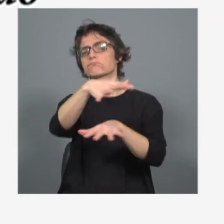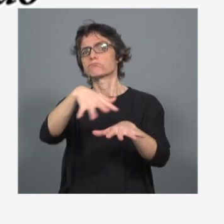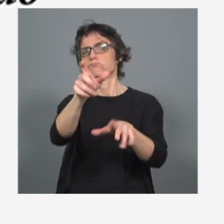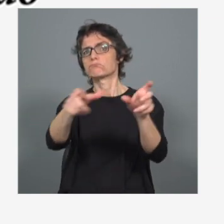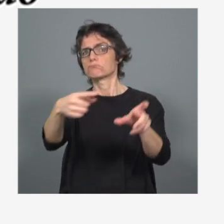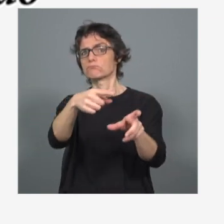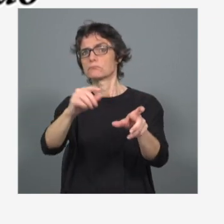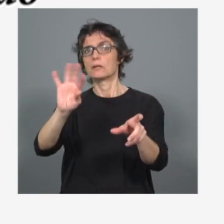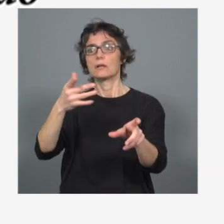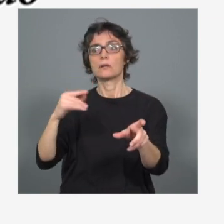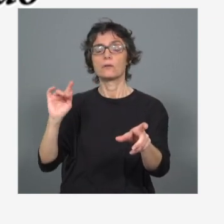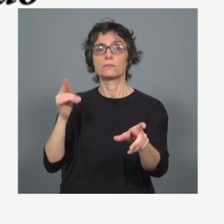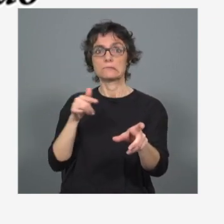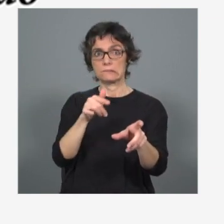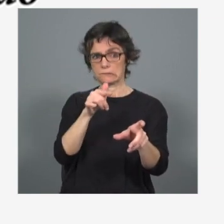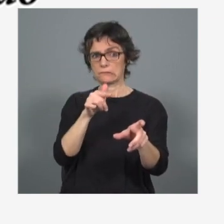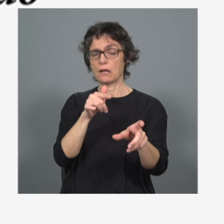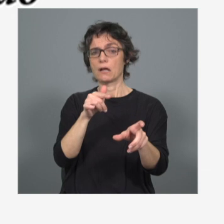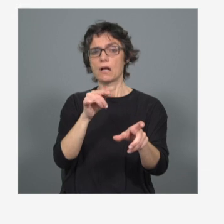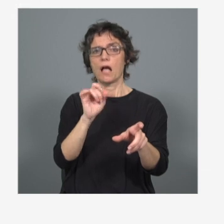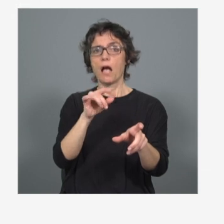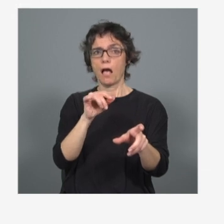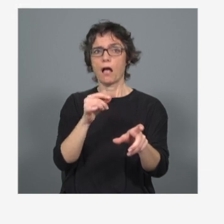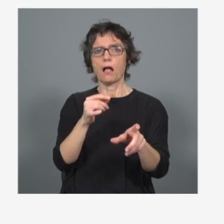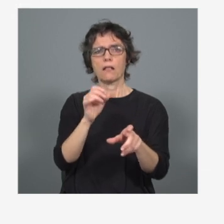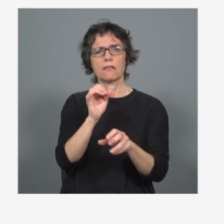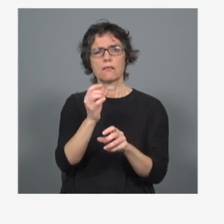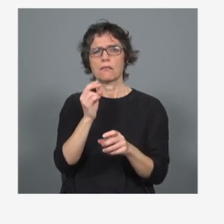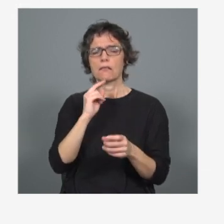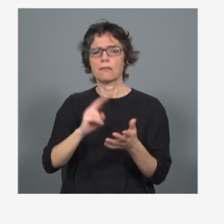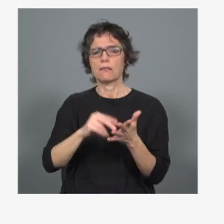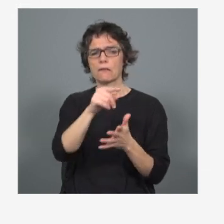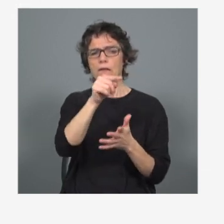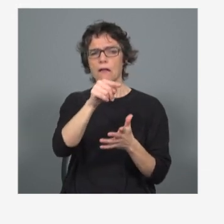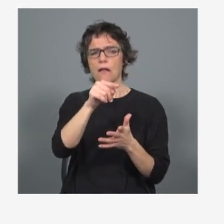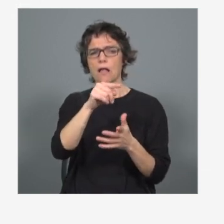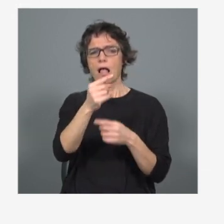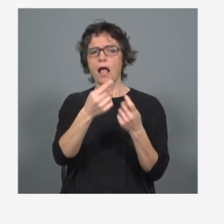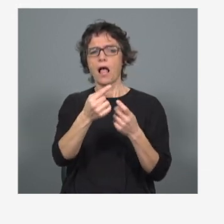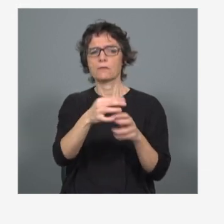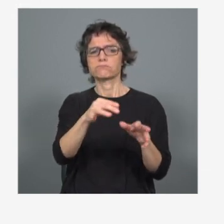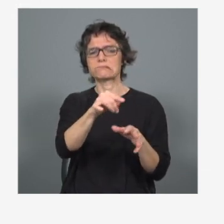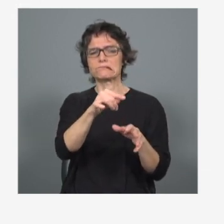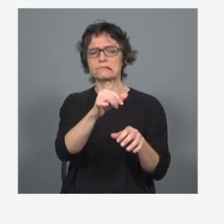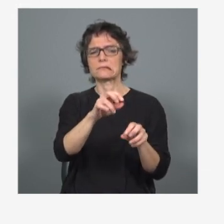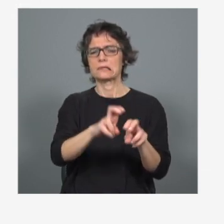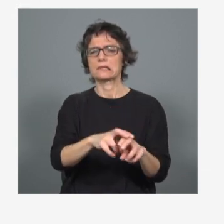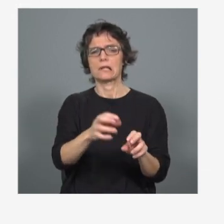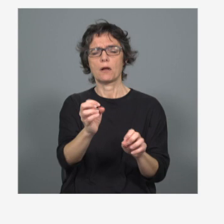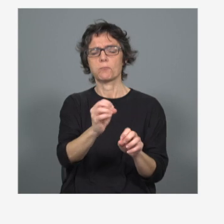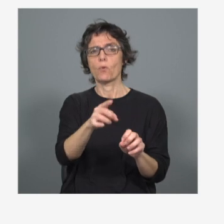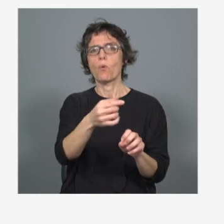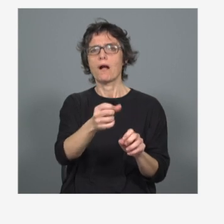entrardes nela, encontrareis um jumentinho preso, no qual ainda ninguém se sentou. Soltai-o e